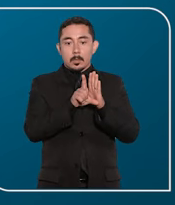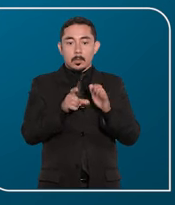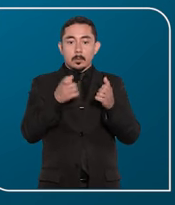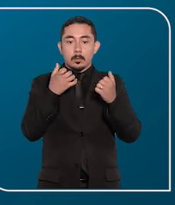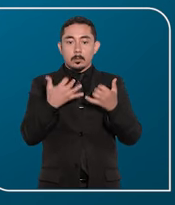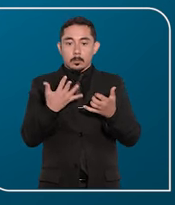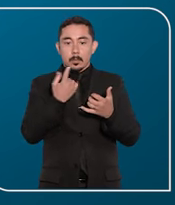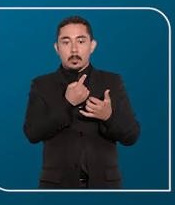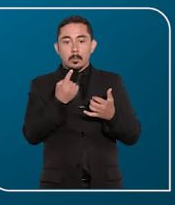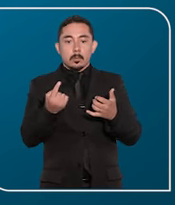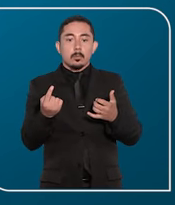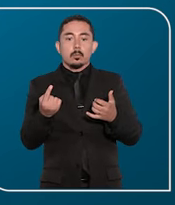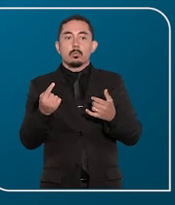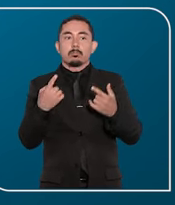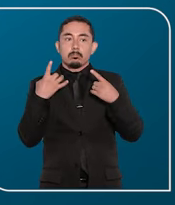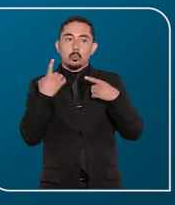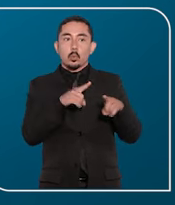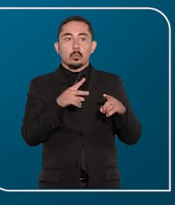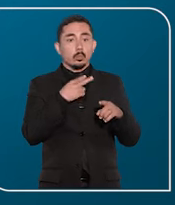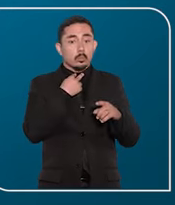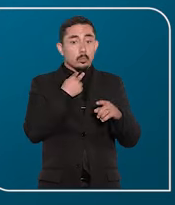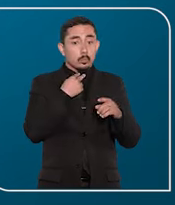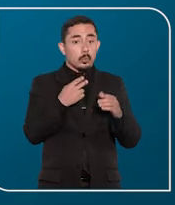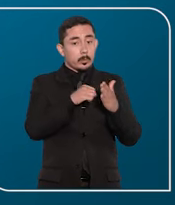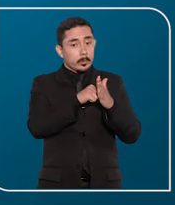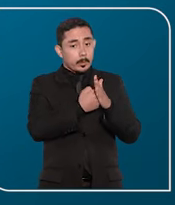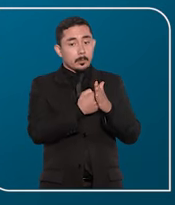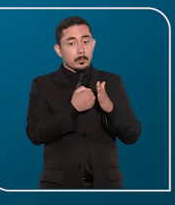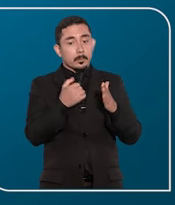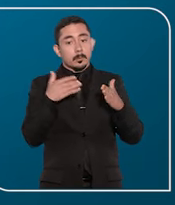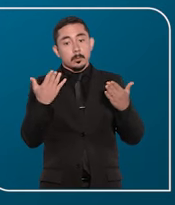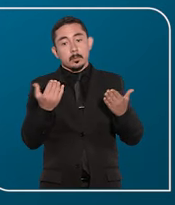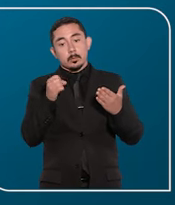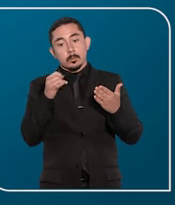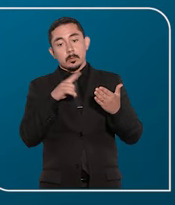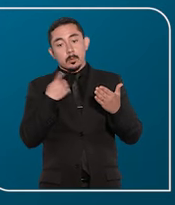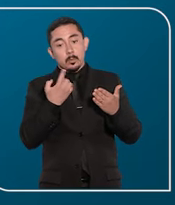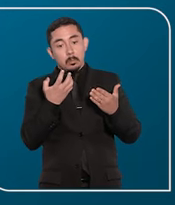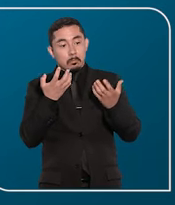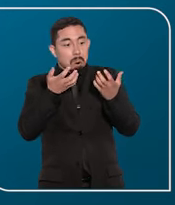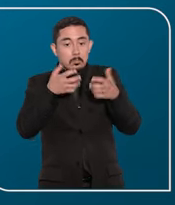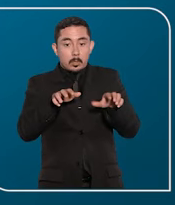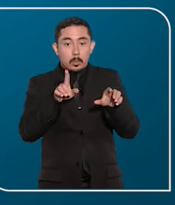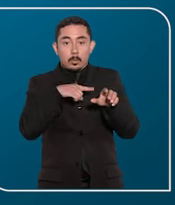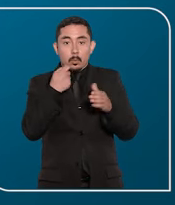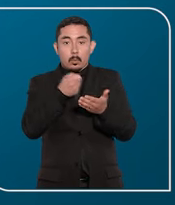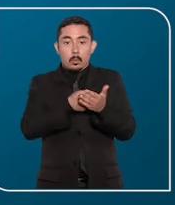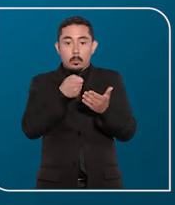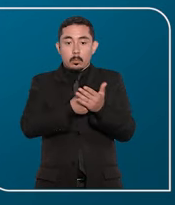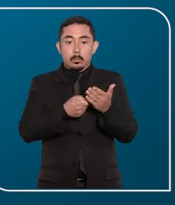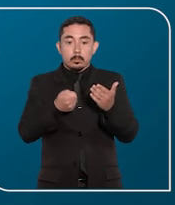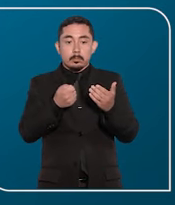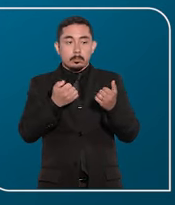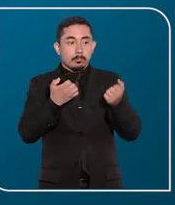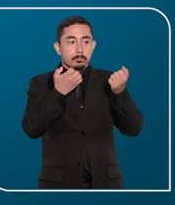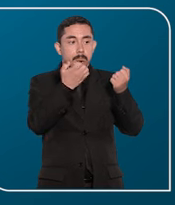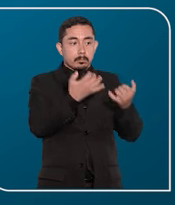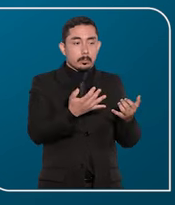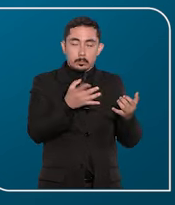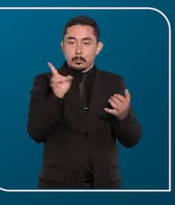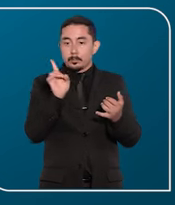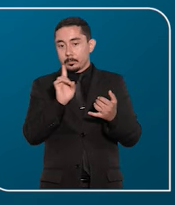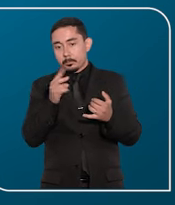inviolabilidade, ou seja, os fiscais, eles, se nós não desejarmos, nós não somos obrigados, né, a estar prestando as